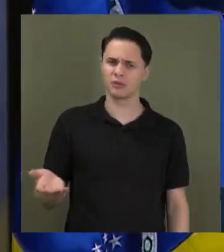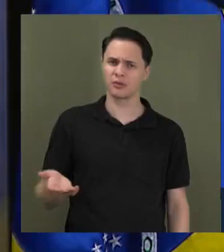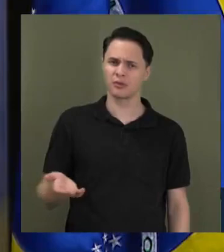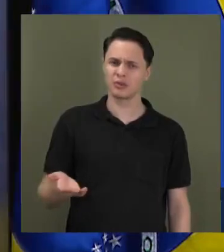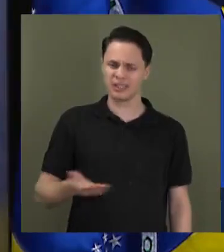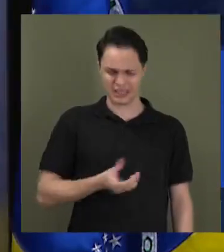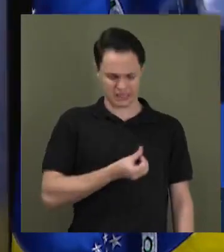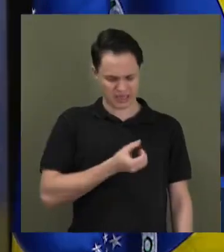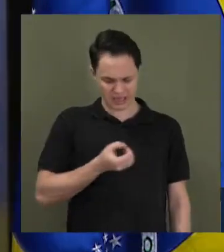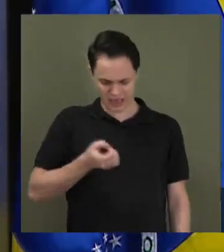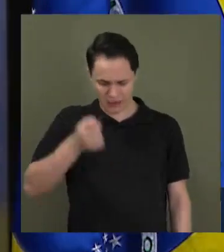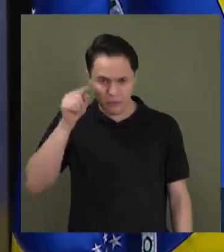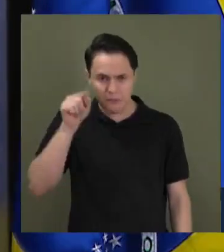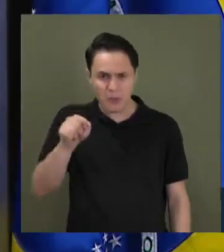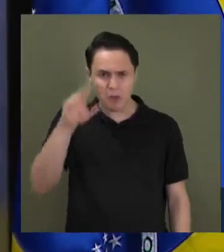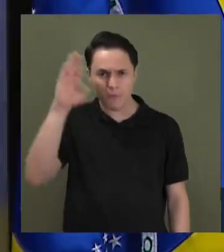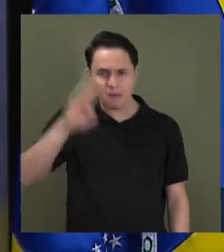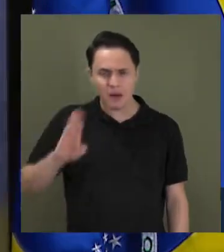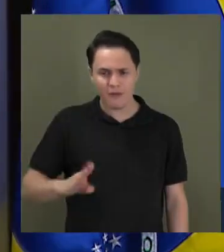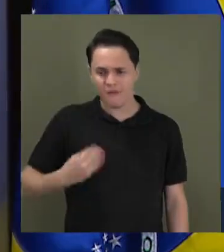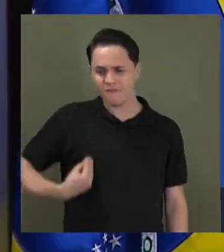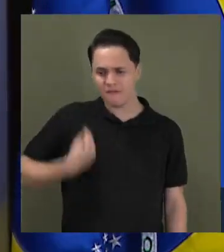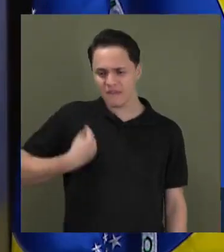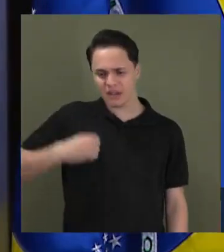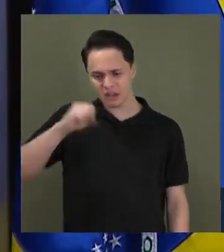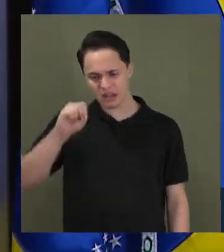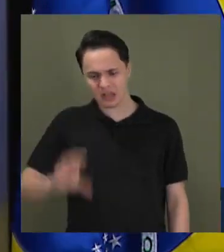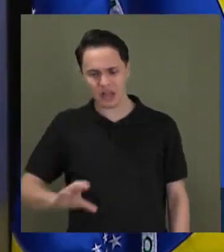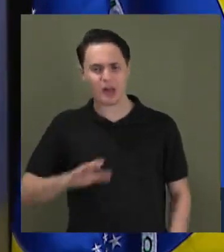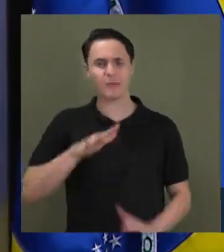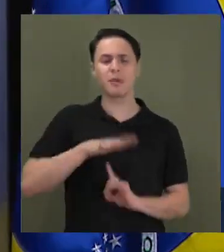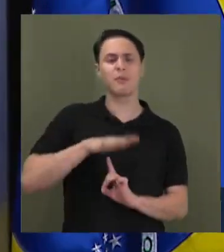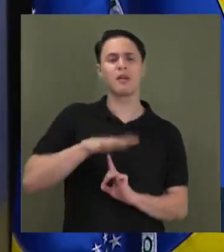vivem principalmente em Santa Catarina e no Paraná,